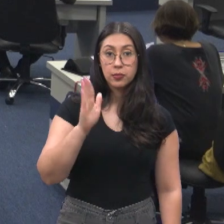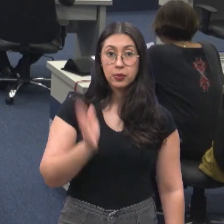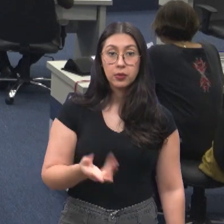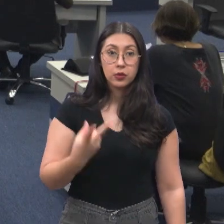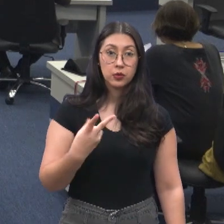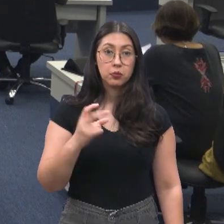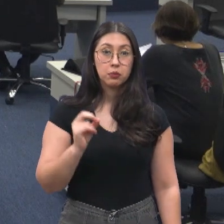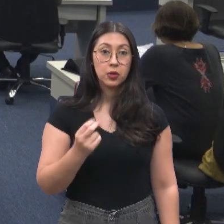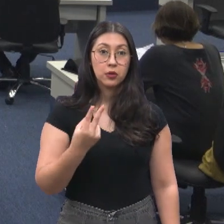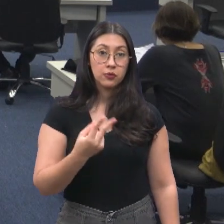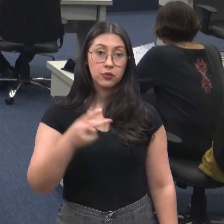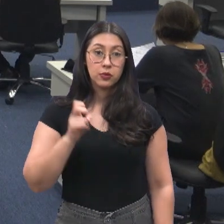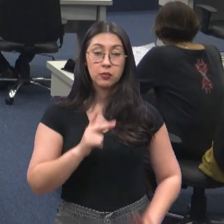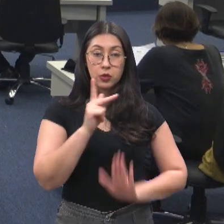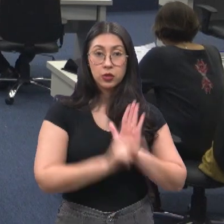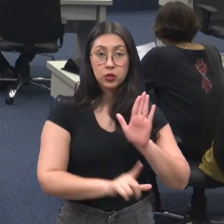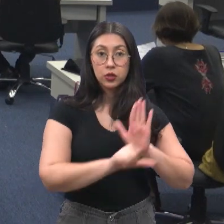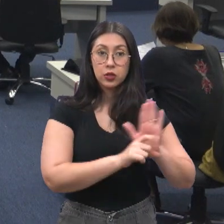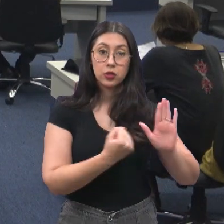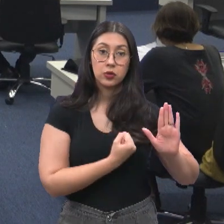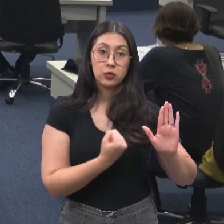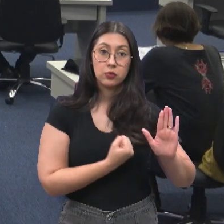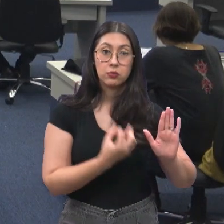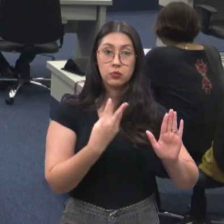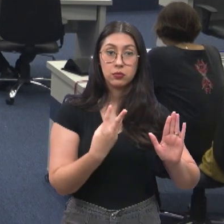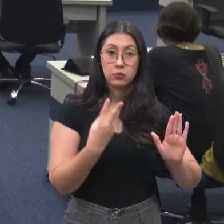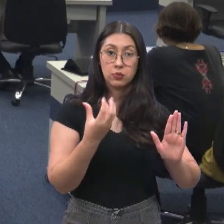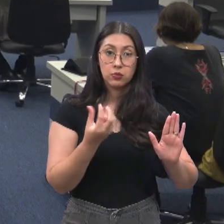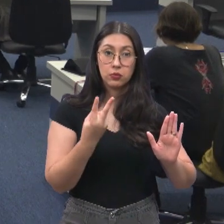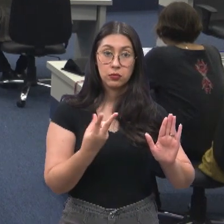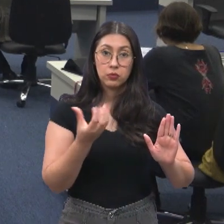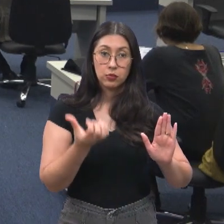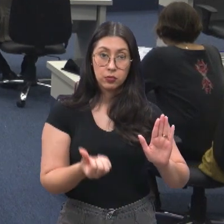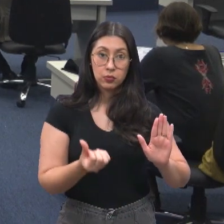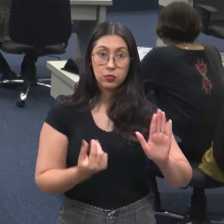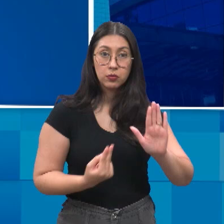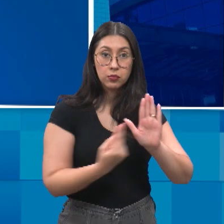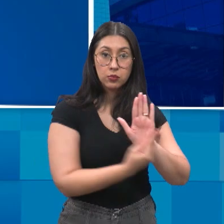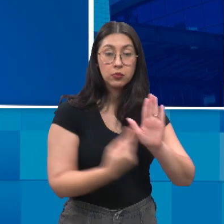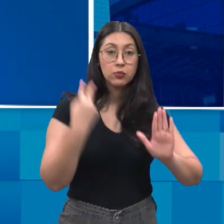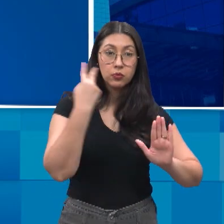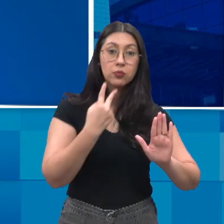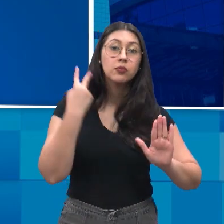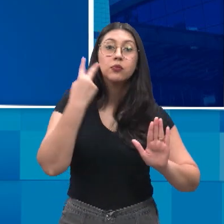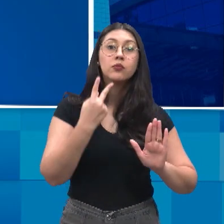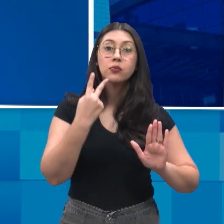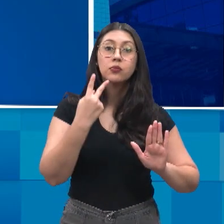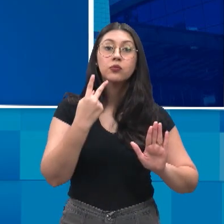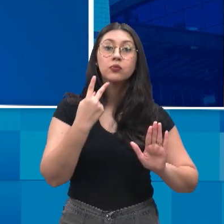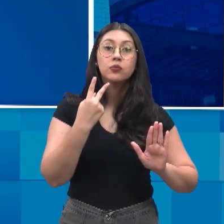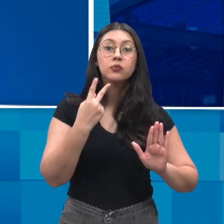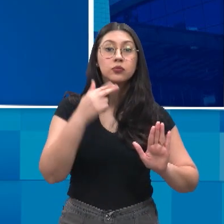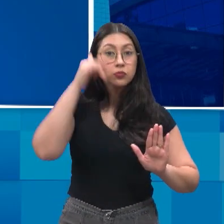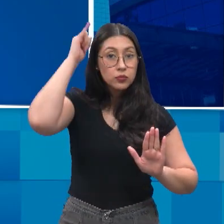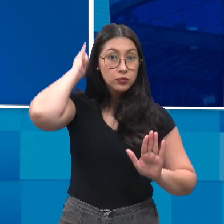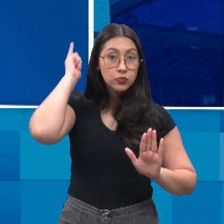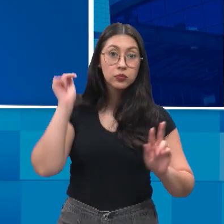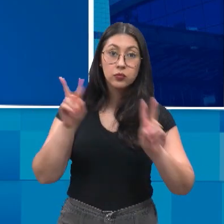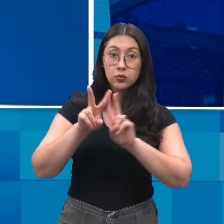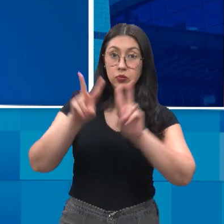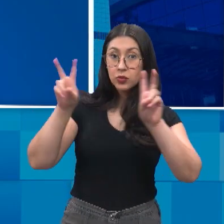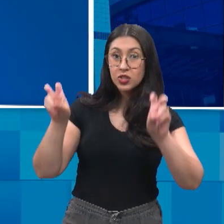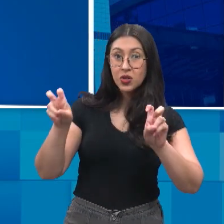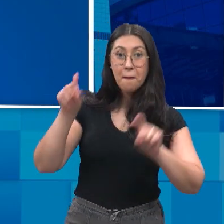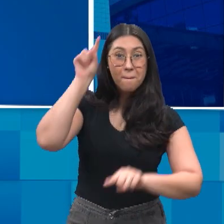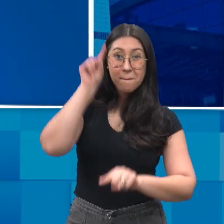2025, projeto de lei número 326 de 2025, autoria vereador Sidney Campos. Dispõe sobre a proibição do uso de